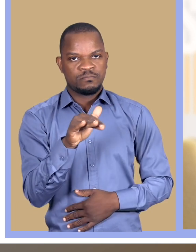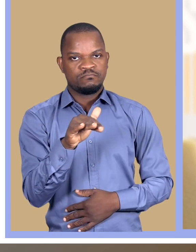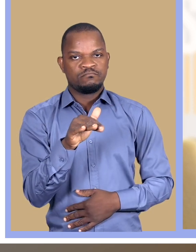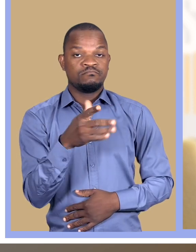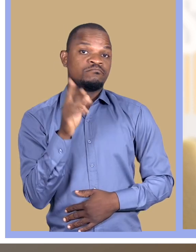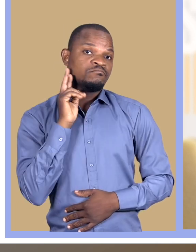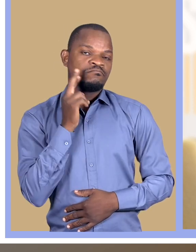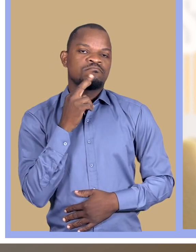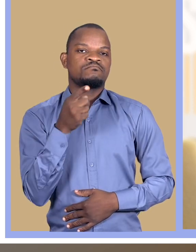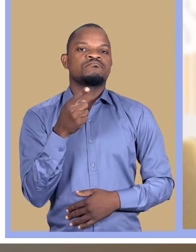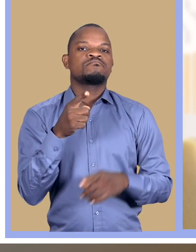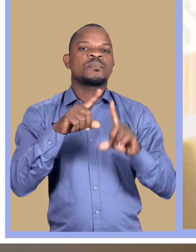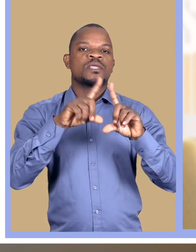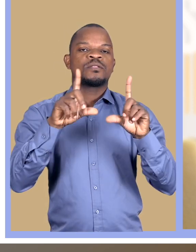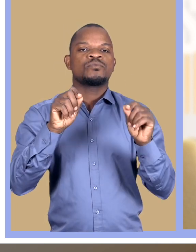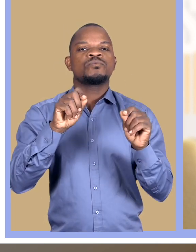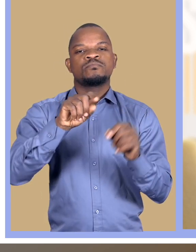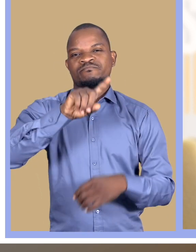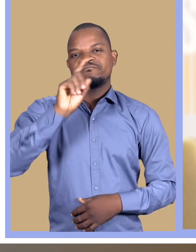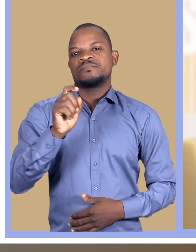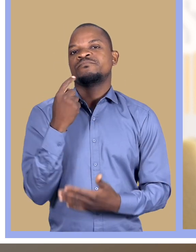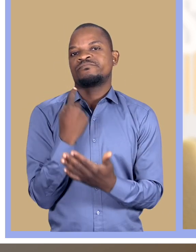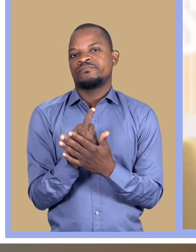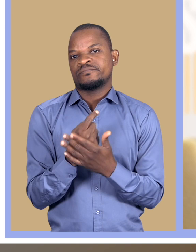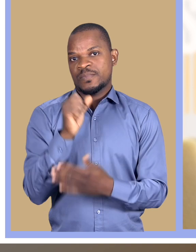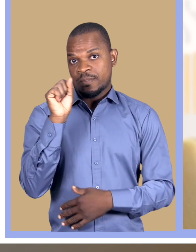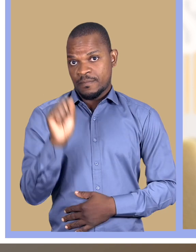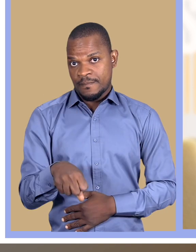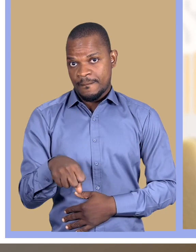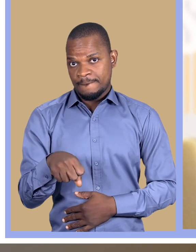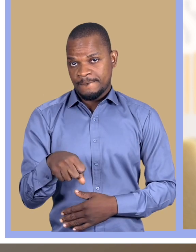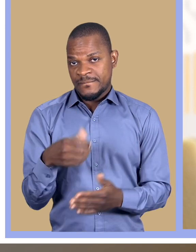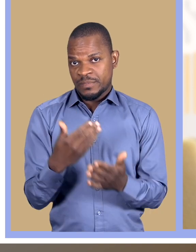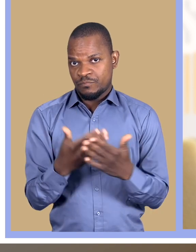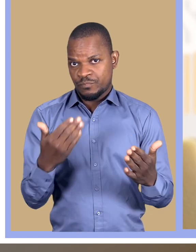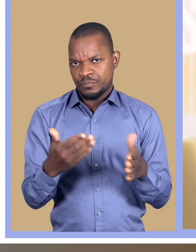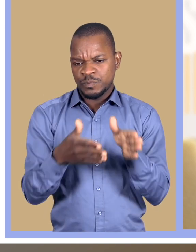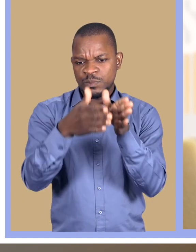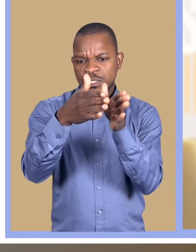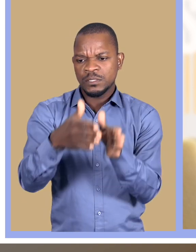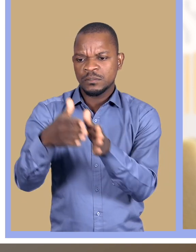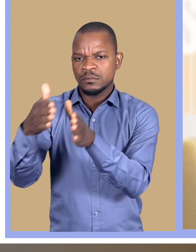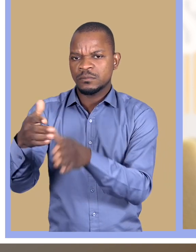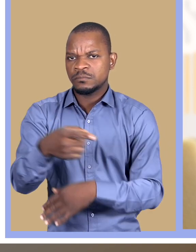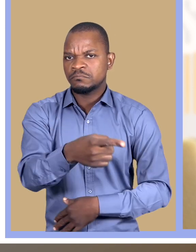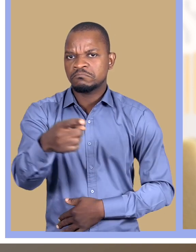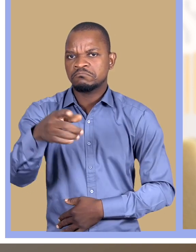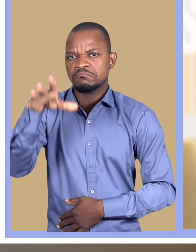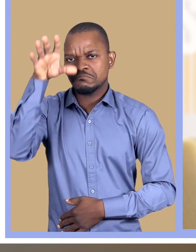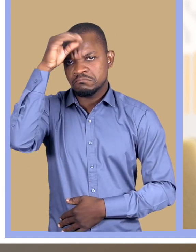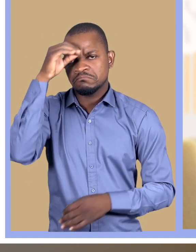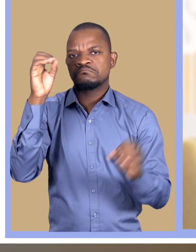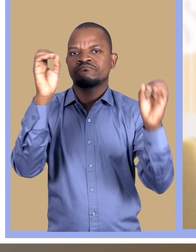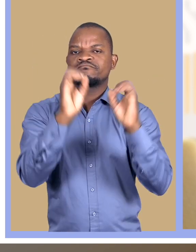e essa questão é muito importante para essa redundância. Por quê? As pessoas não percebem exatamente o que é